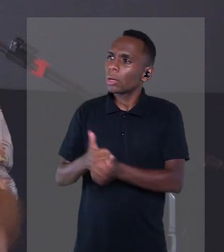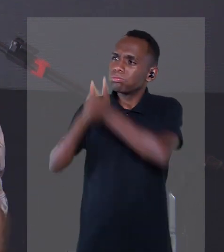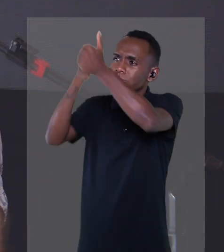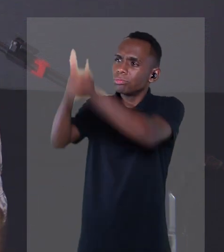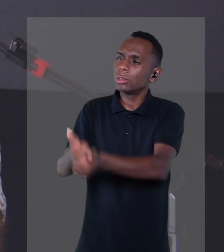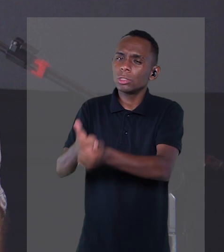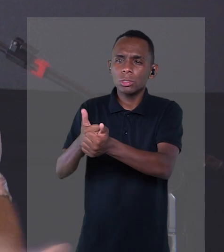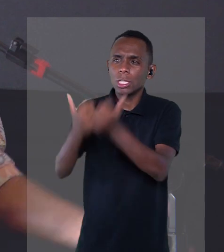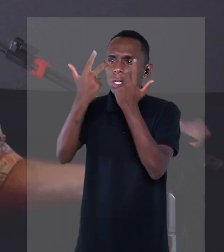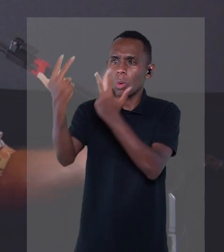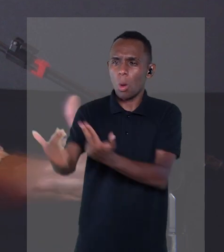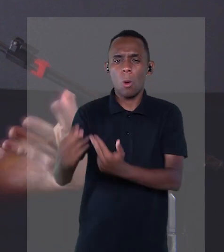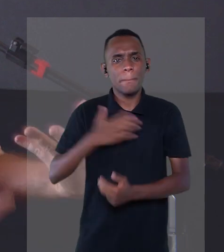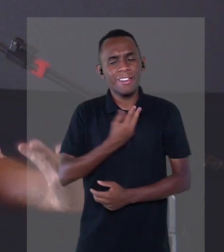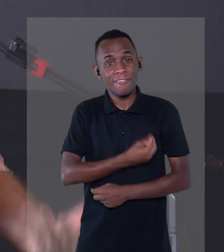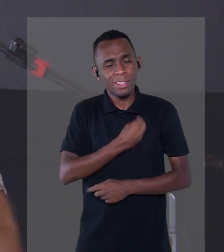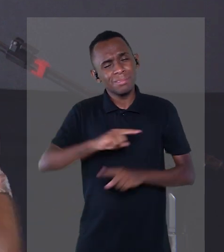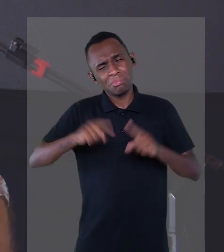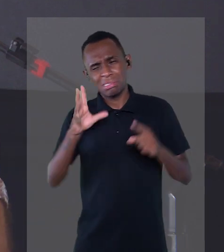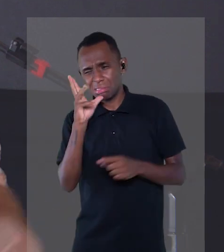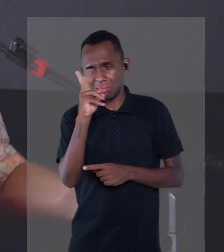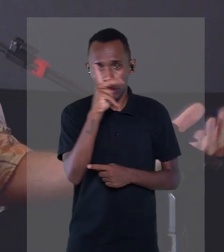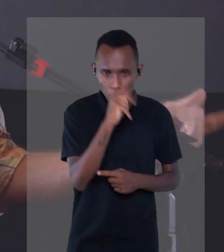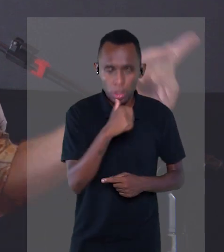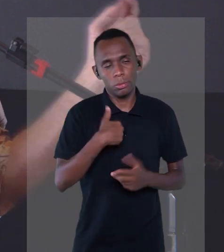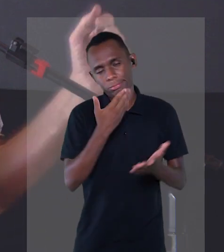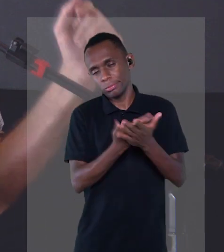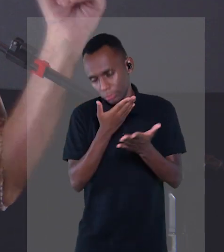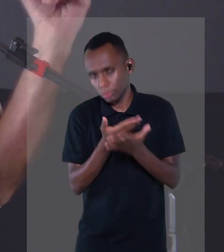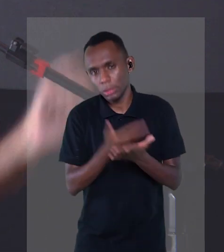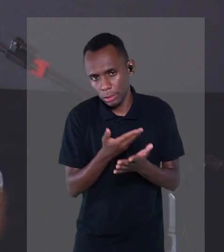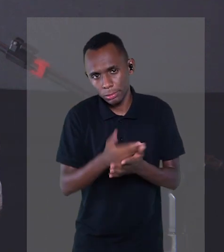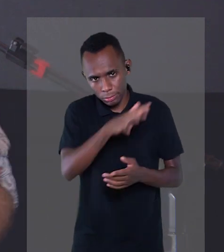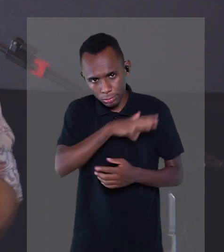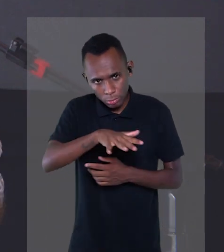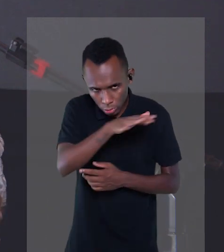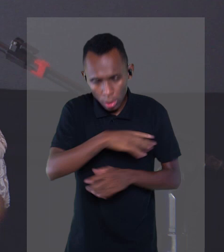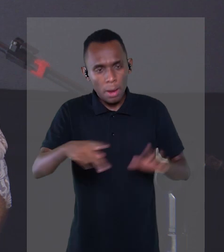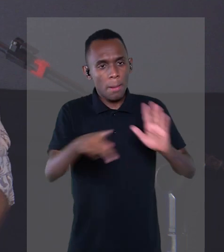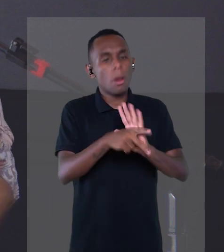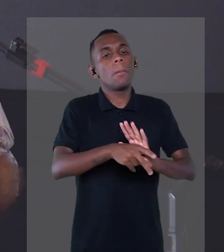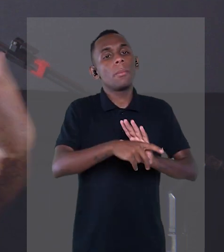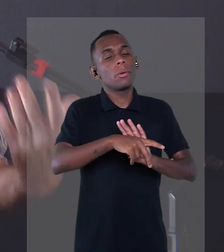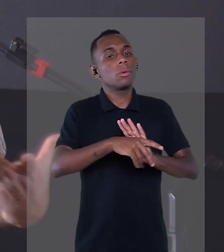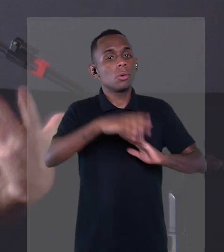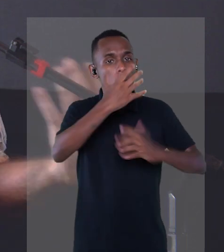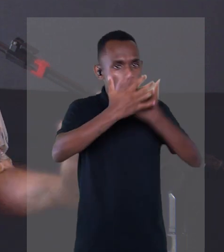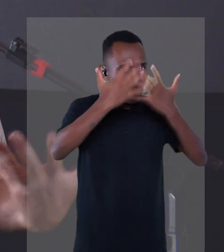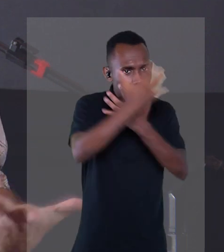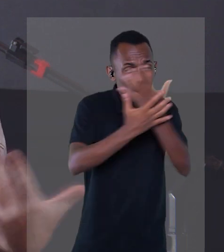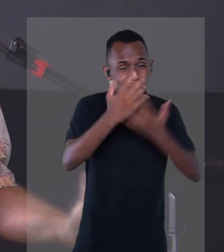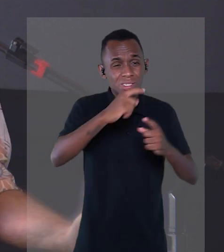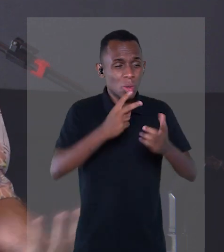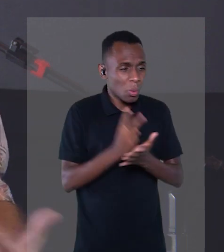minha vida, assim. Mas demorou um tempo. Eu aí estudei, fiz conservatório de música, aí comecei a fazer,